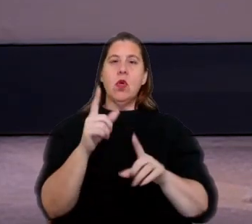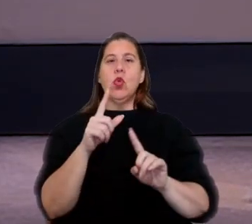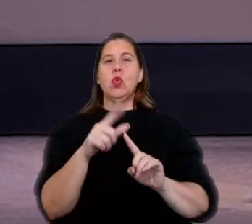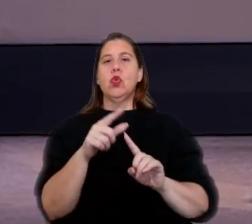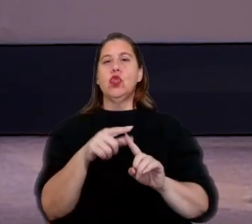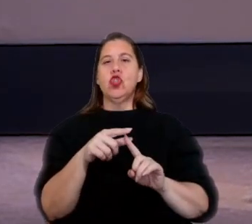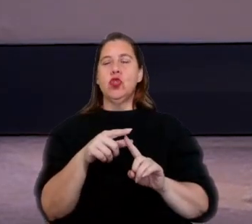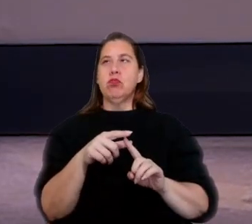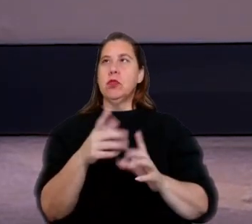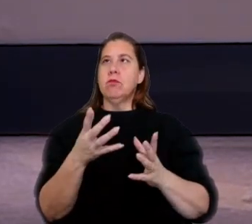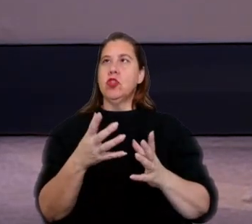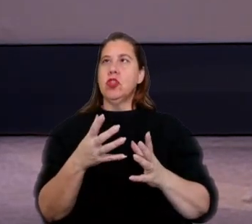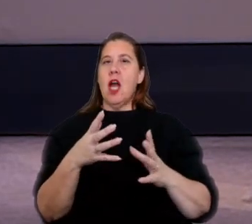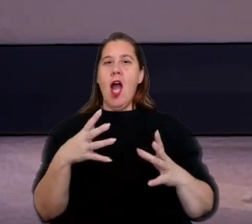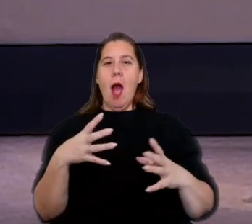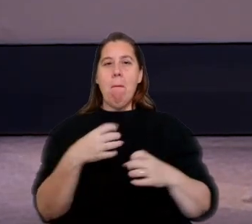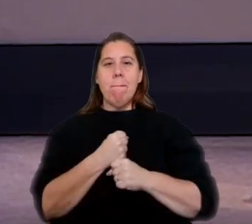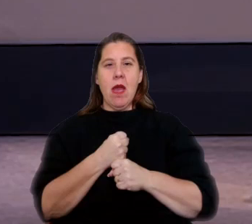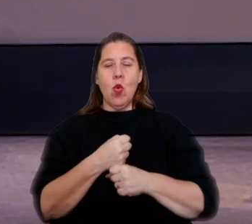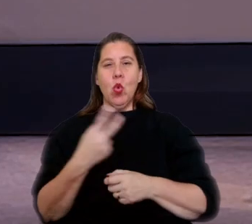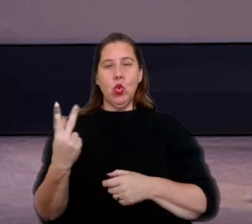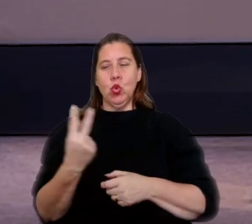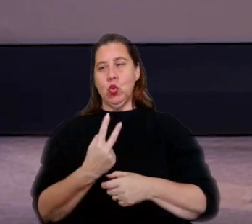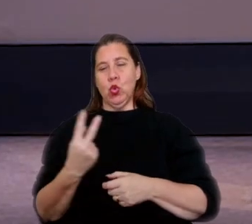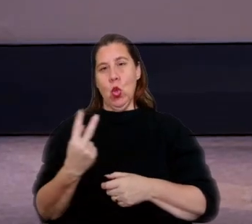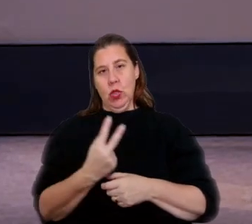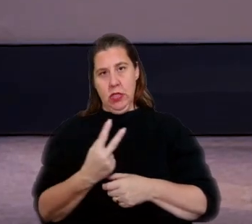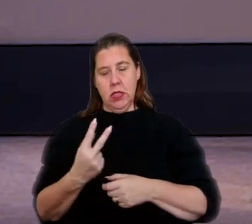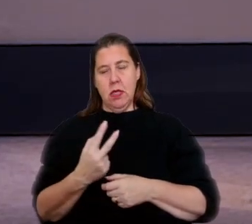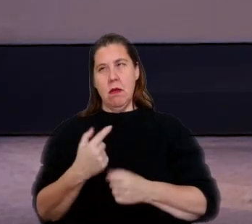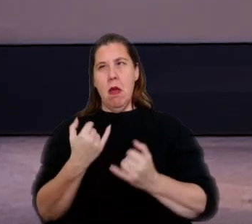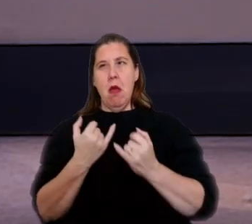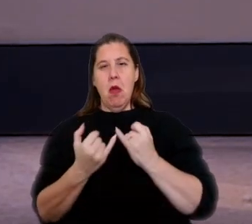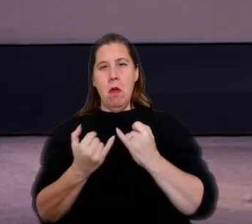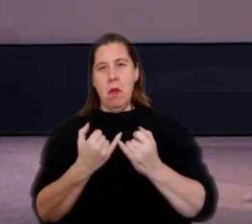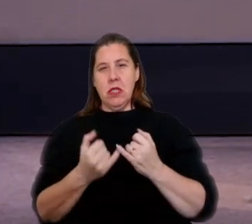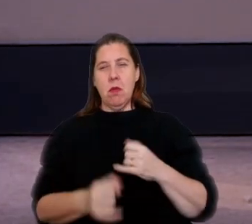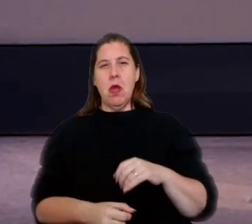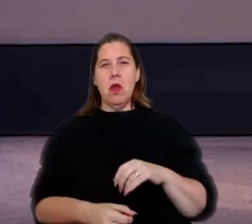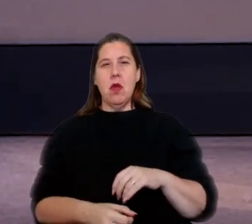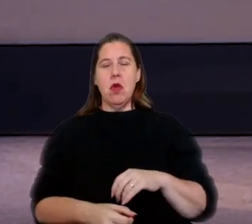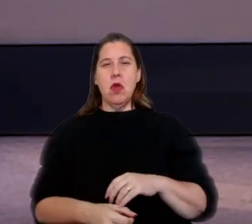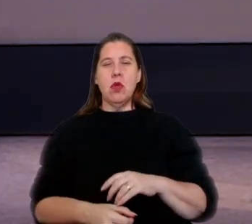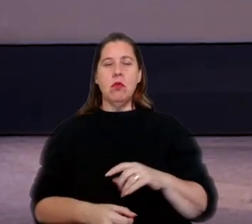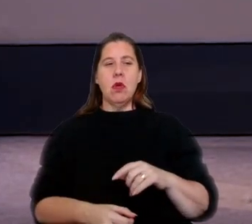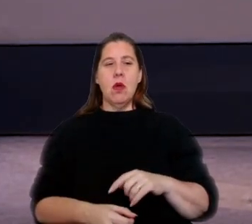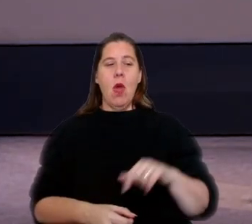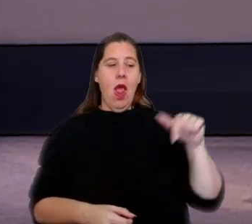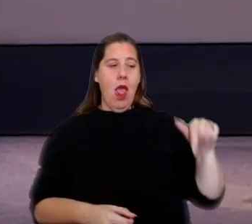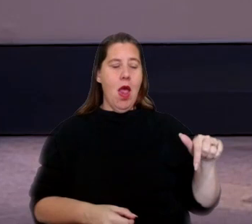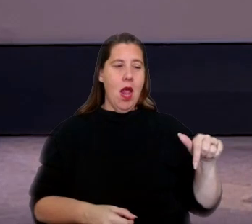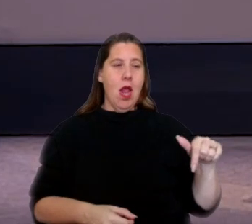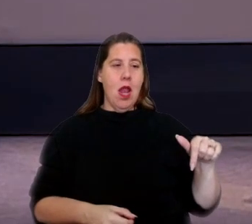atenção foi o estilo de apego nessa relação dos dois. Então, me pareceu uma coisa ambivalente ali do